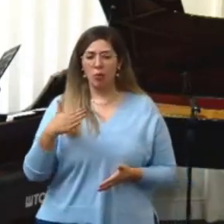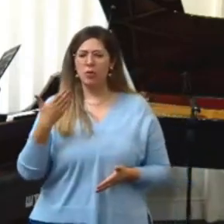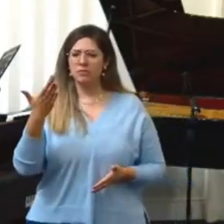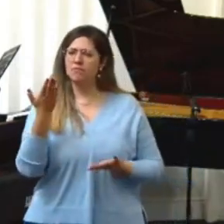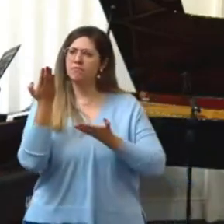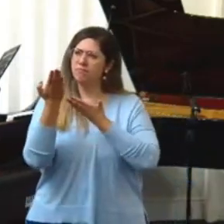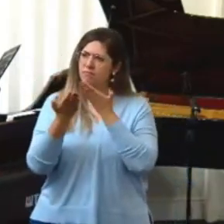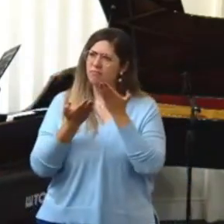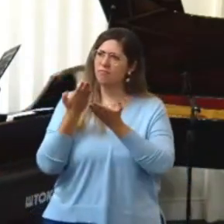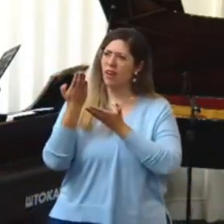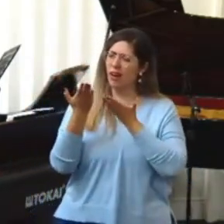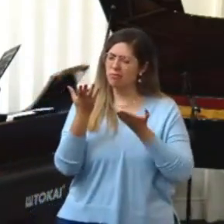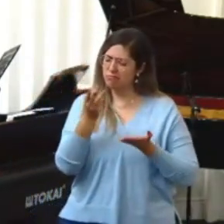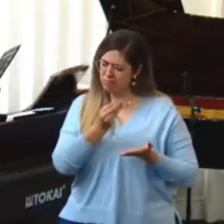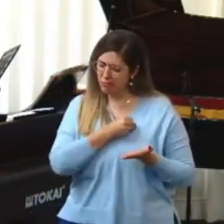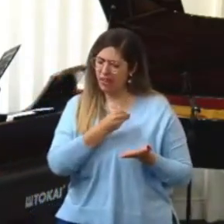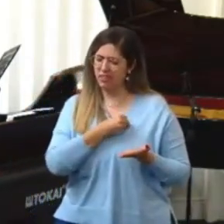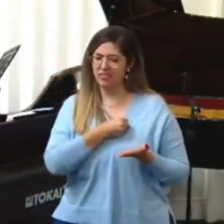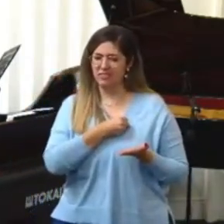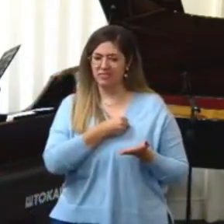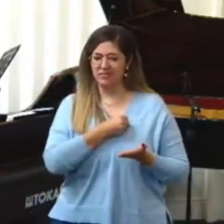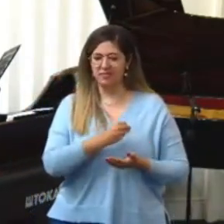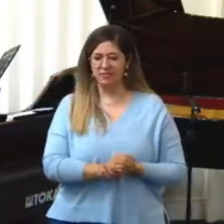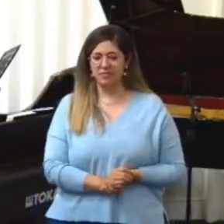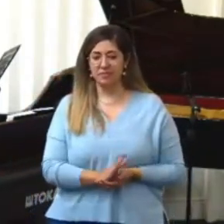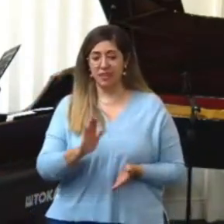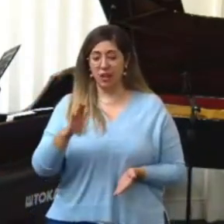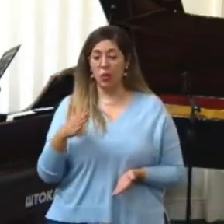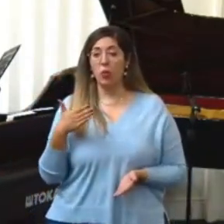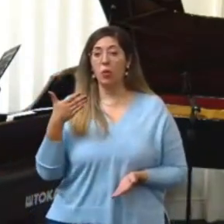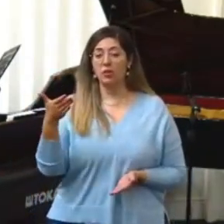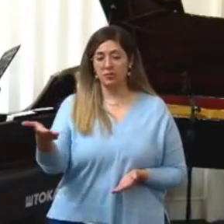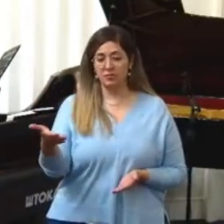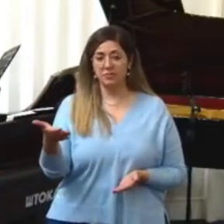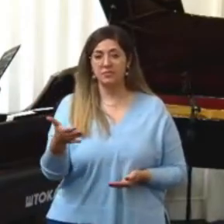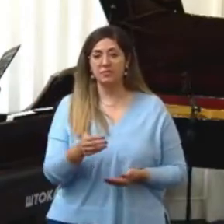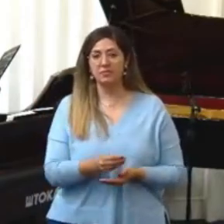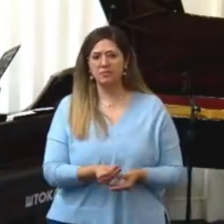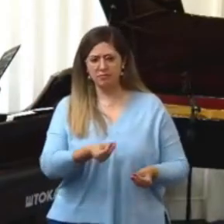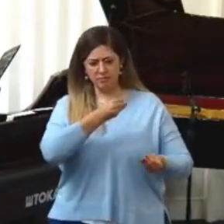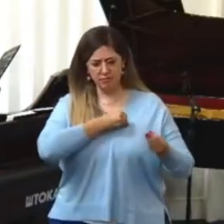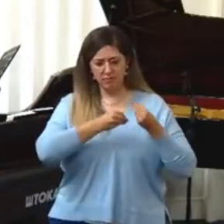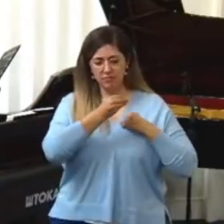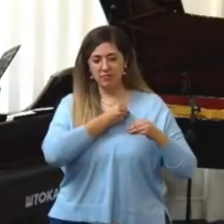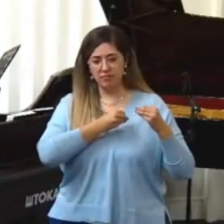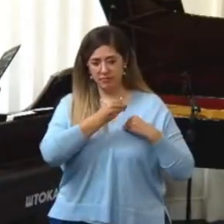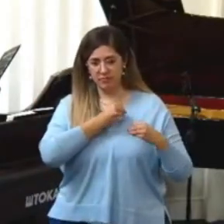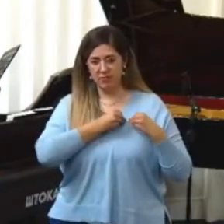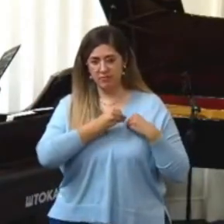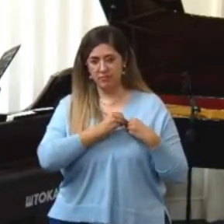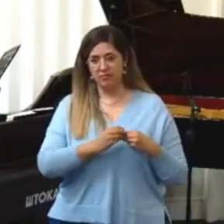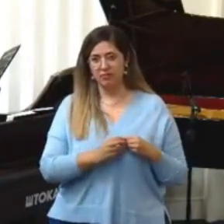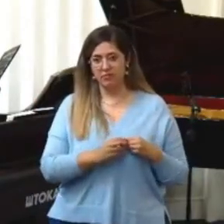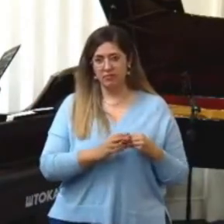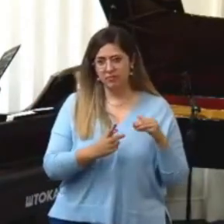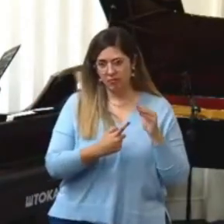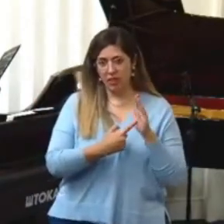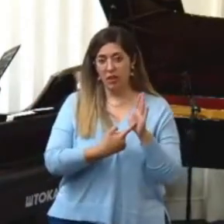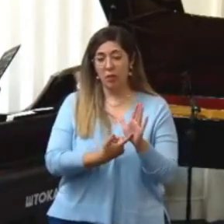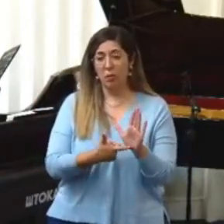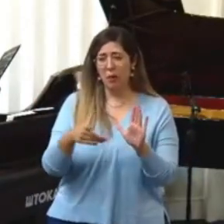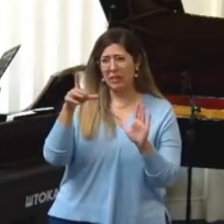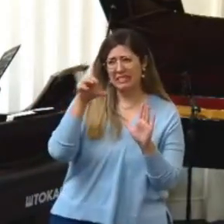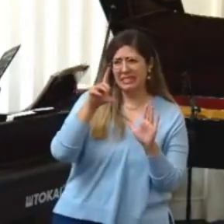servo cai, mesmo que os seus atos levem Deus a